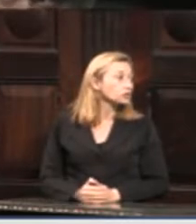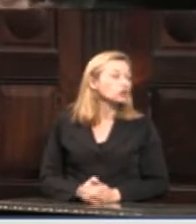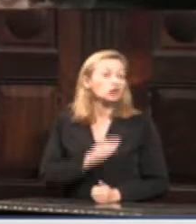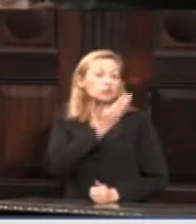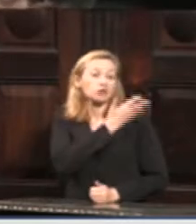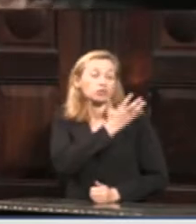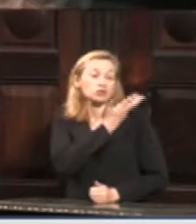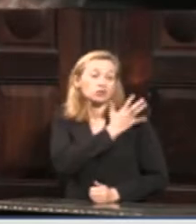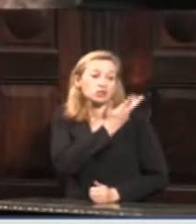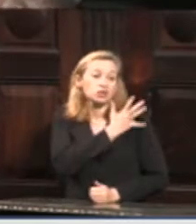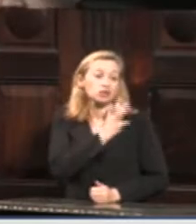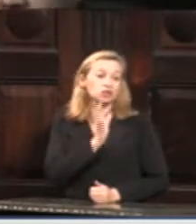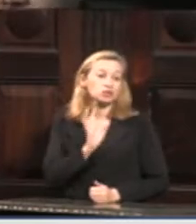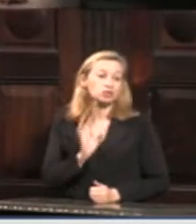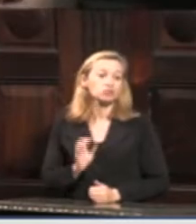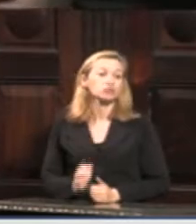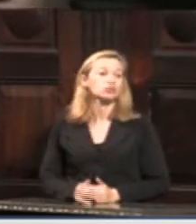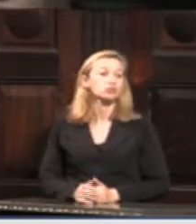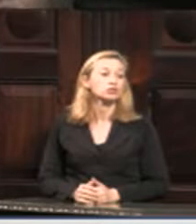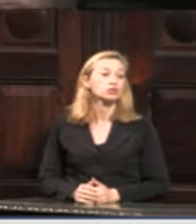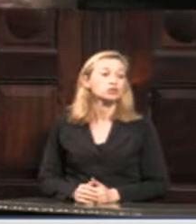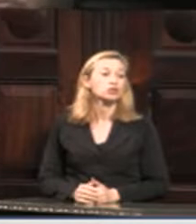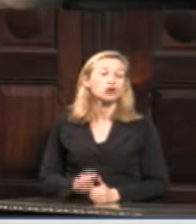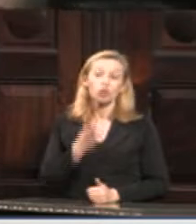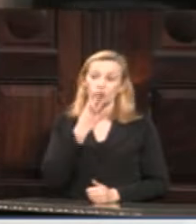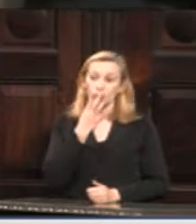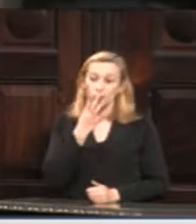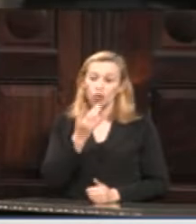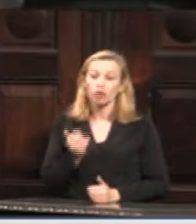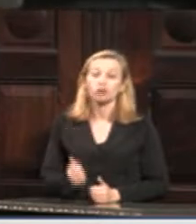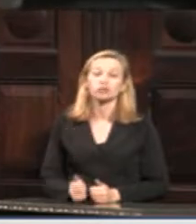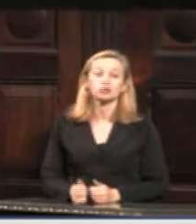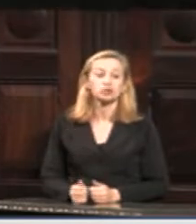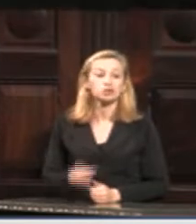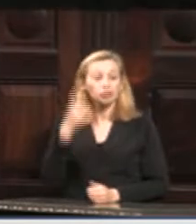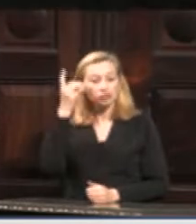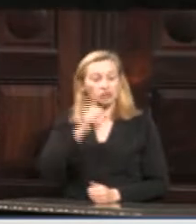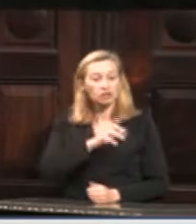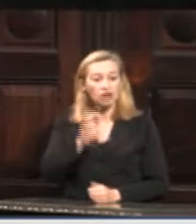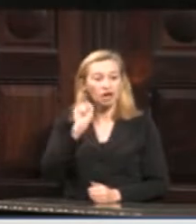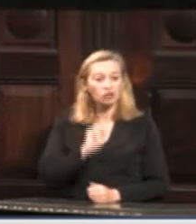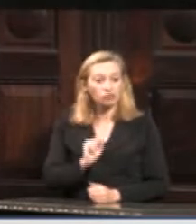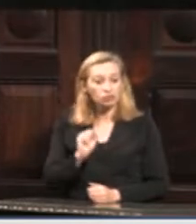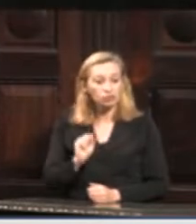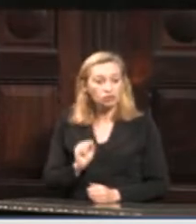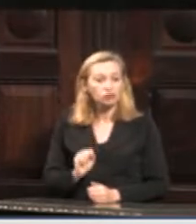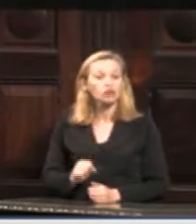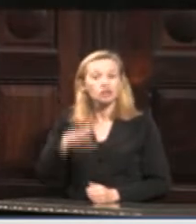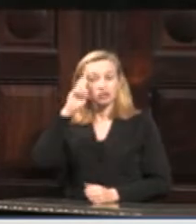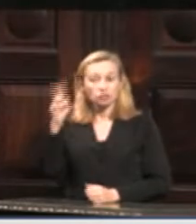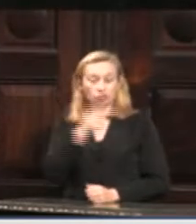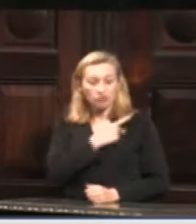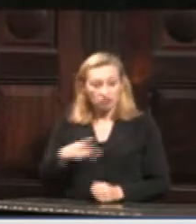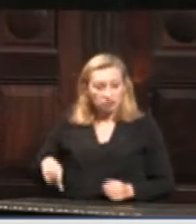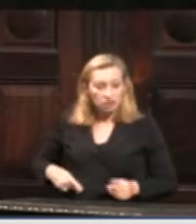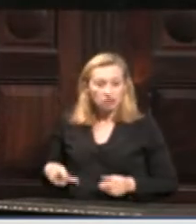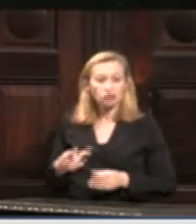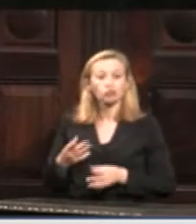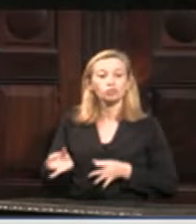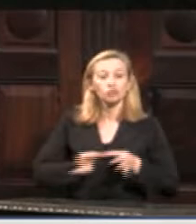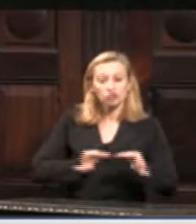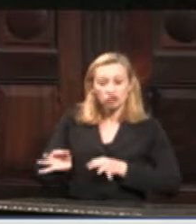de Raça, Cor, Religião e Procedência Nacional, deputado Carlos Mink. Senhor presidente, o projeto do deputado